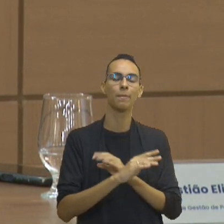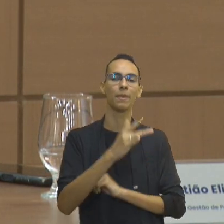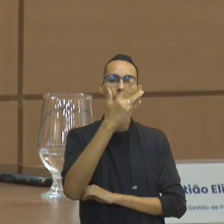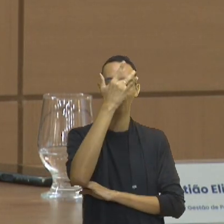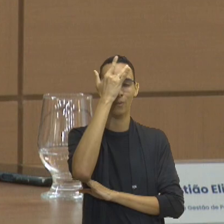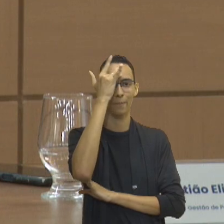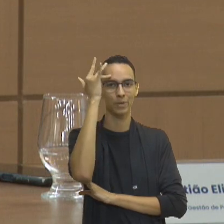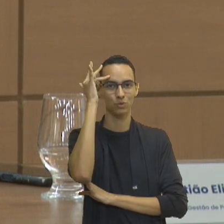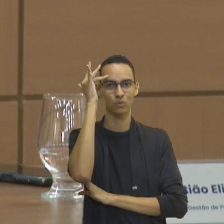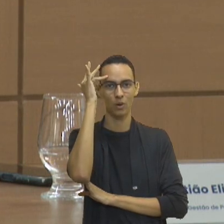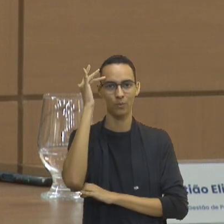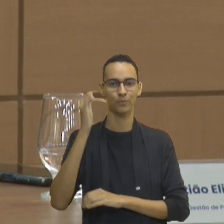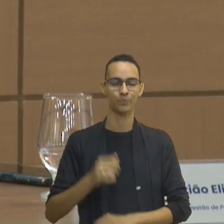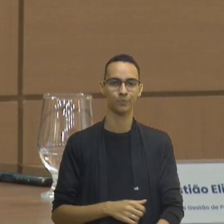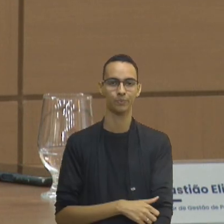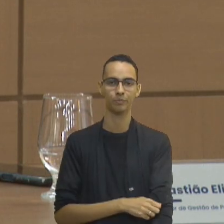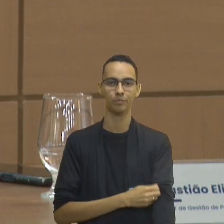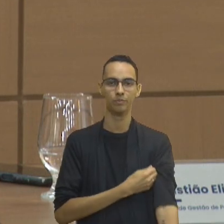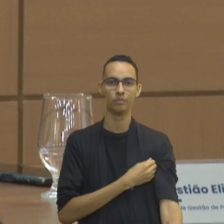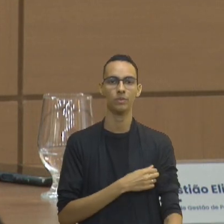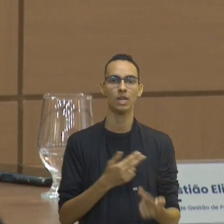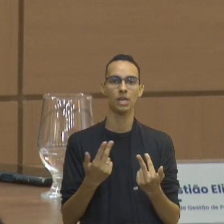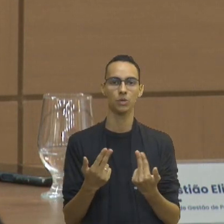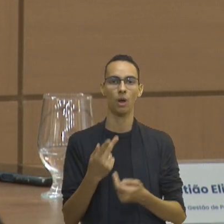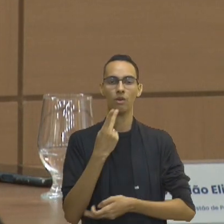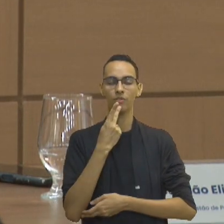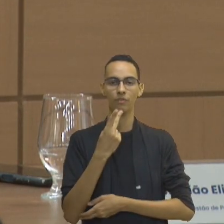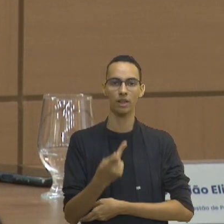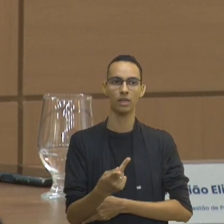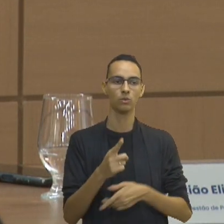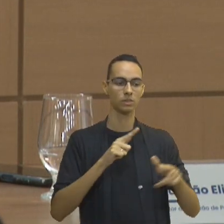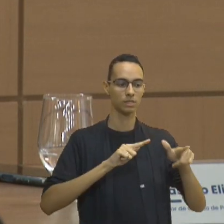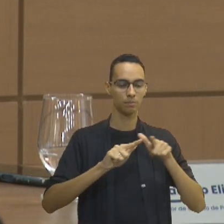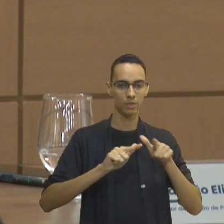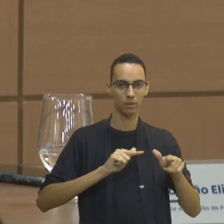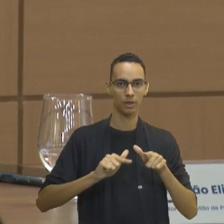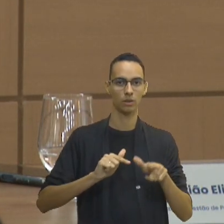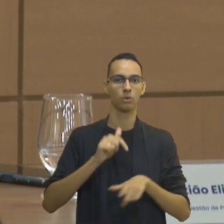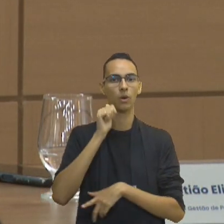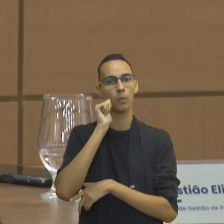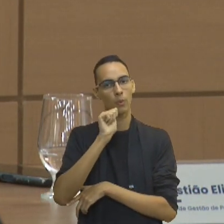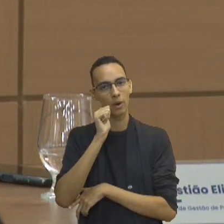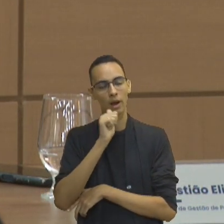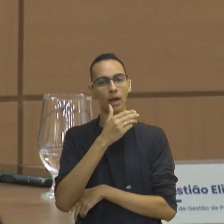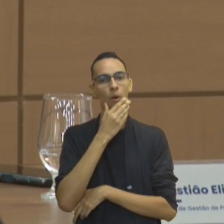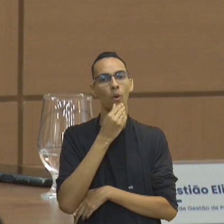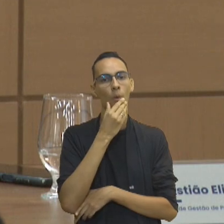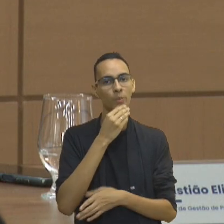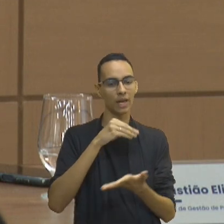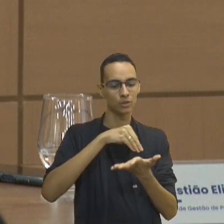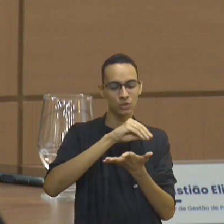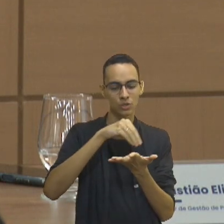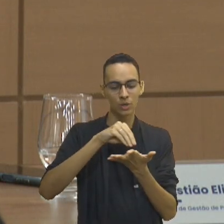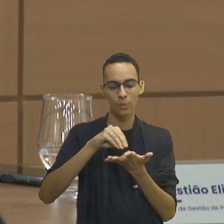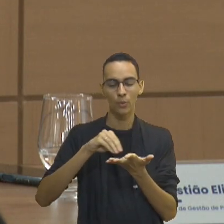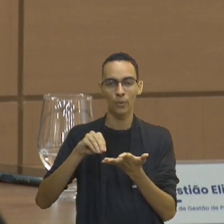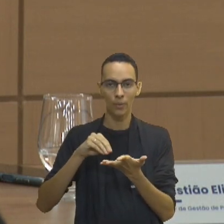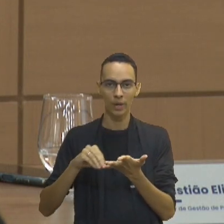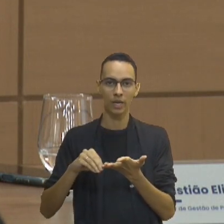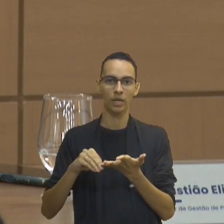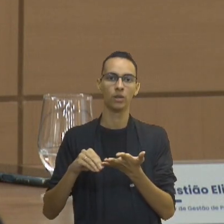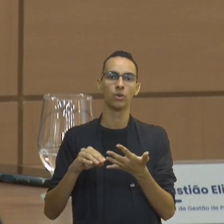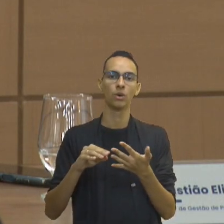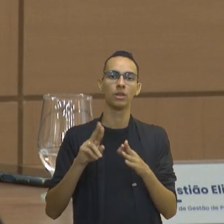de critérios. Como eu falei, esses trabalhadores e trabalhadoras, eles estão distribuídos na universidade, em todas as unidades